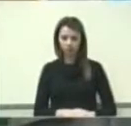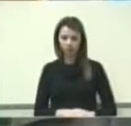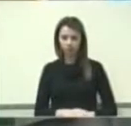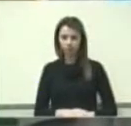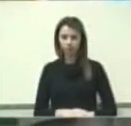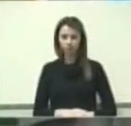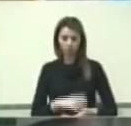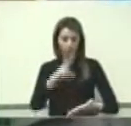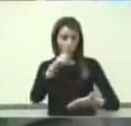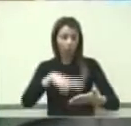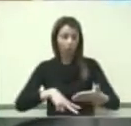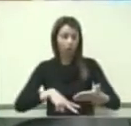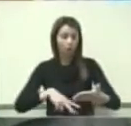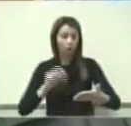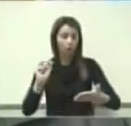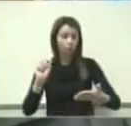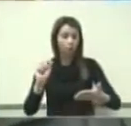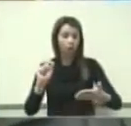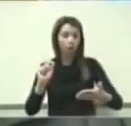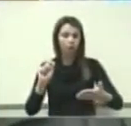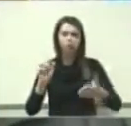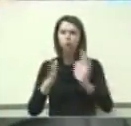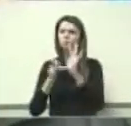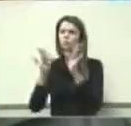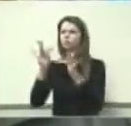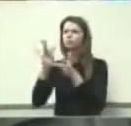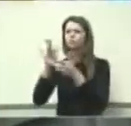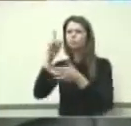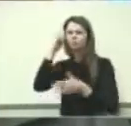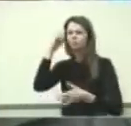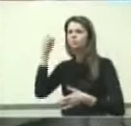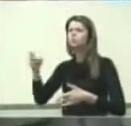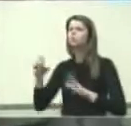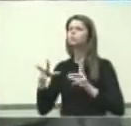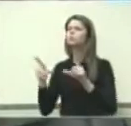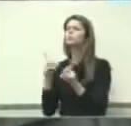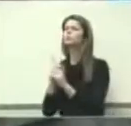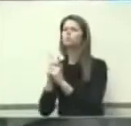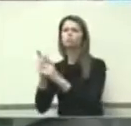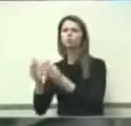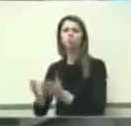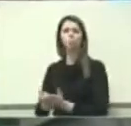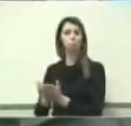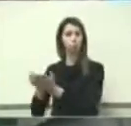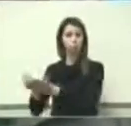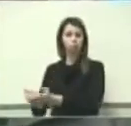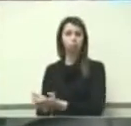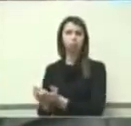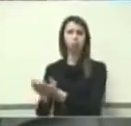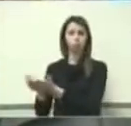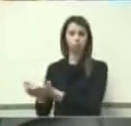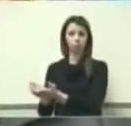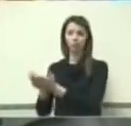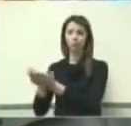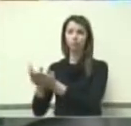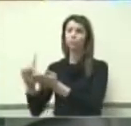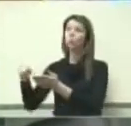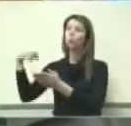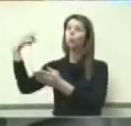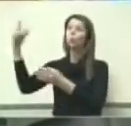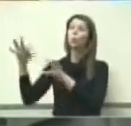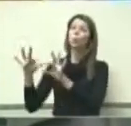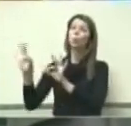e logo ordenou Jesus que os seus discípulos entrassem no barco e fossem adiante para outra banda